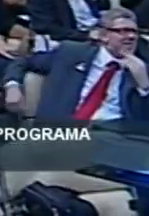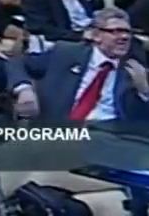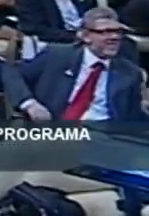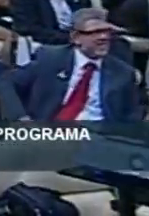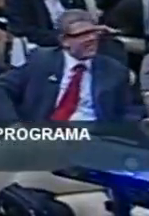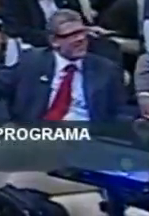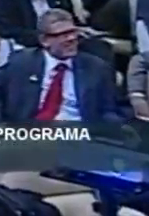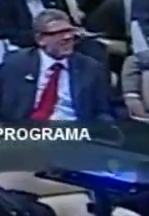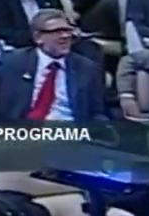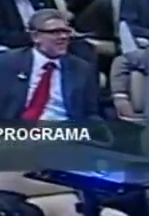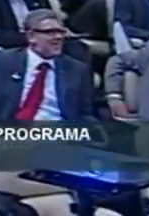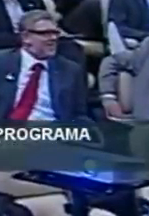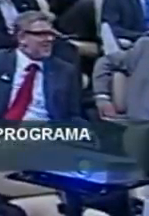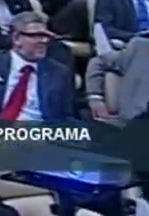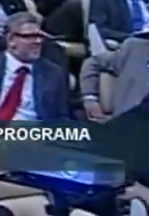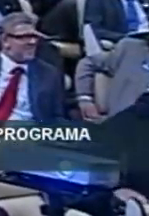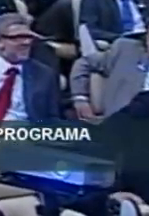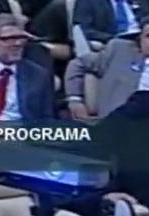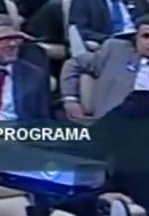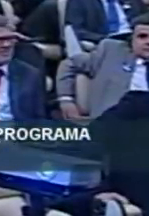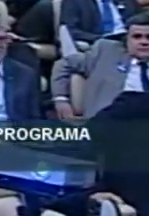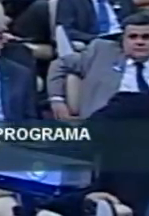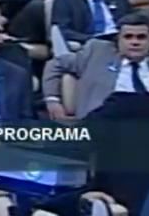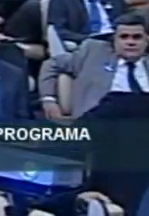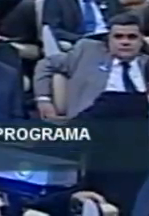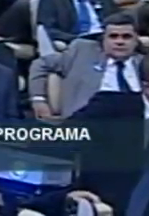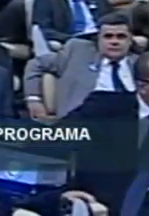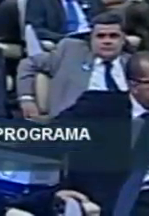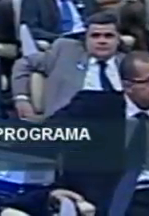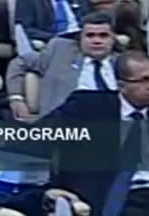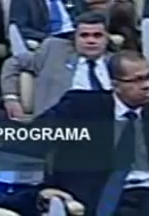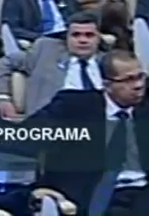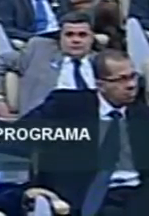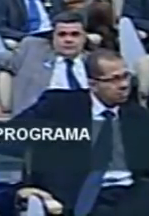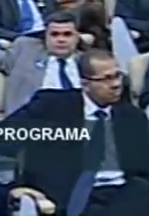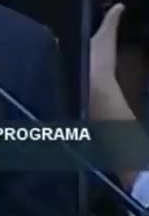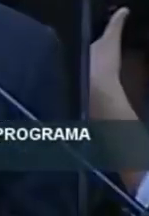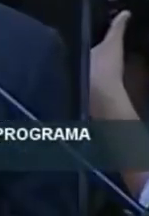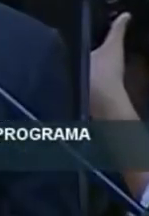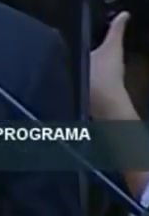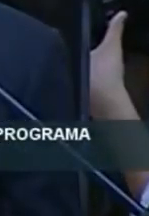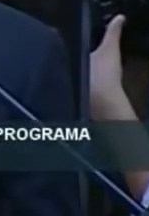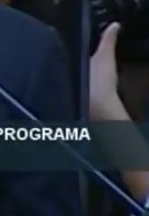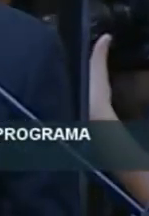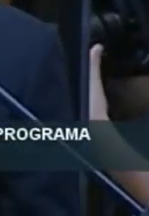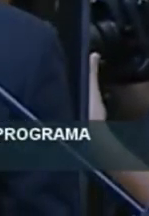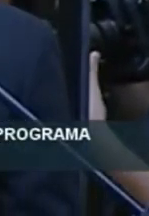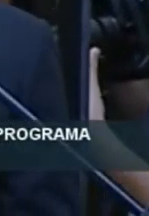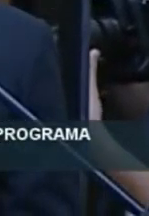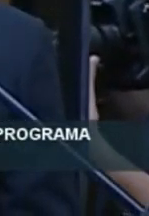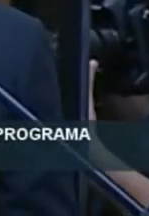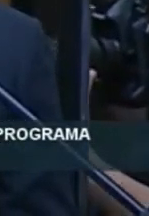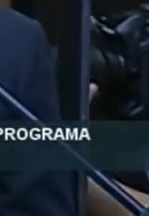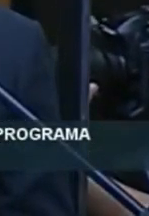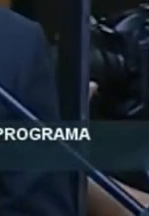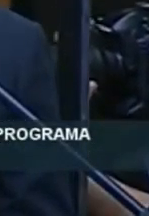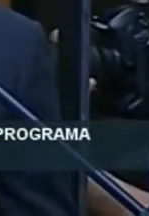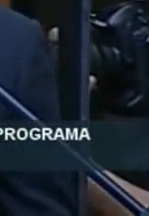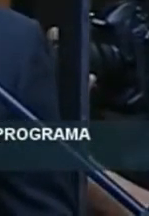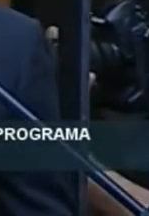Bom, e na continuidade, daremos início à apresentação do quarto balanço do Programa de Aceleração do Crescimento, PAC